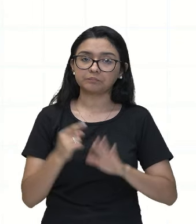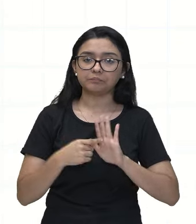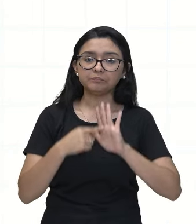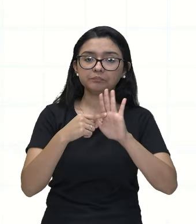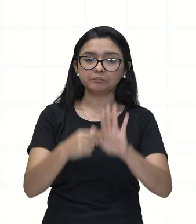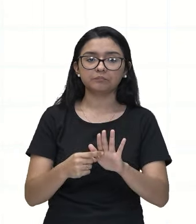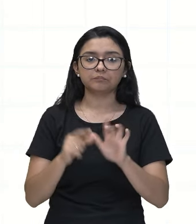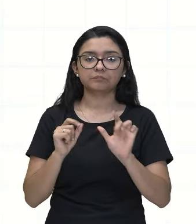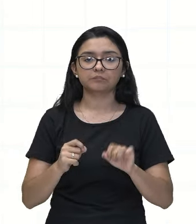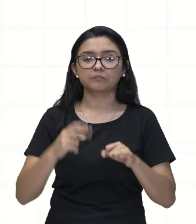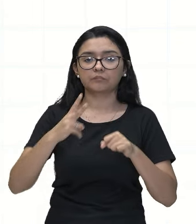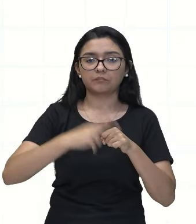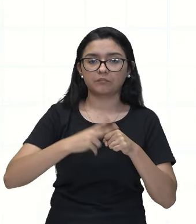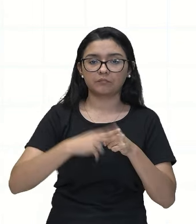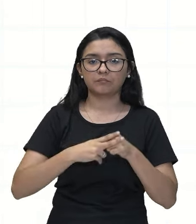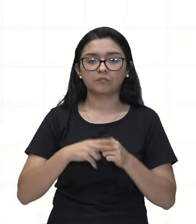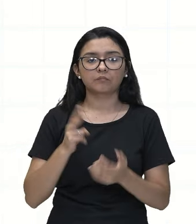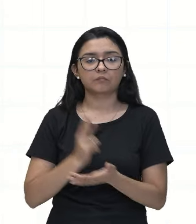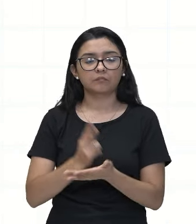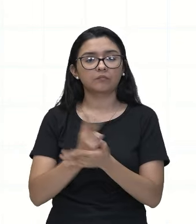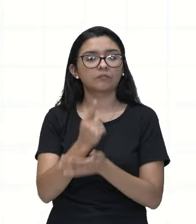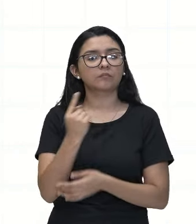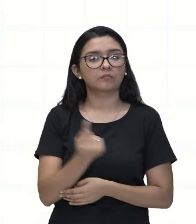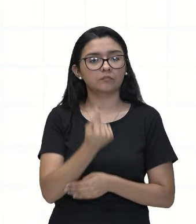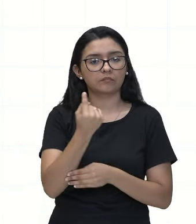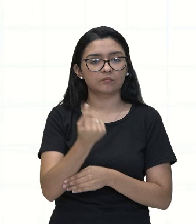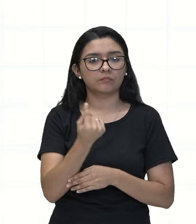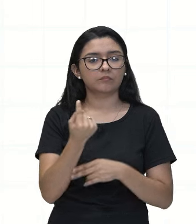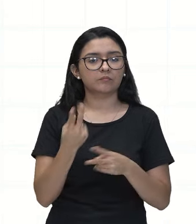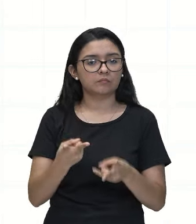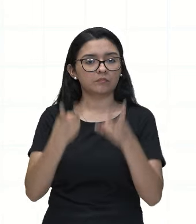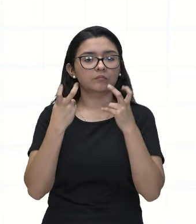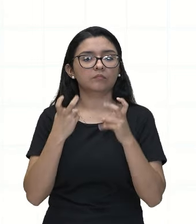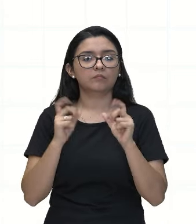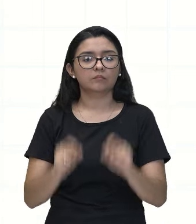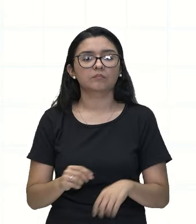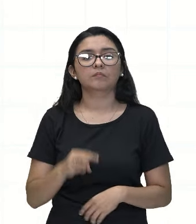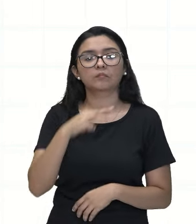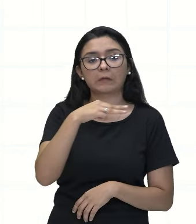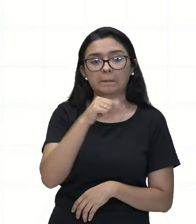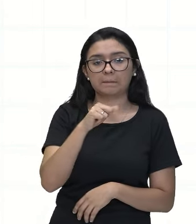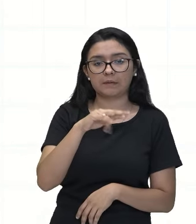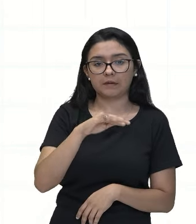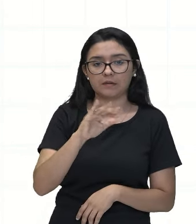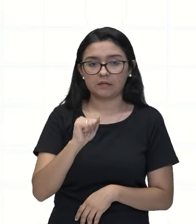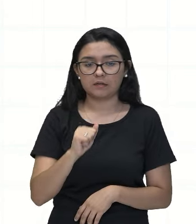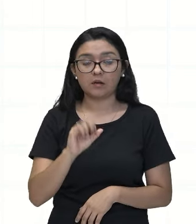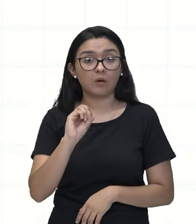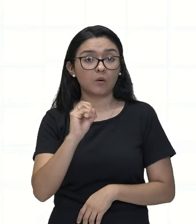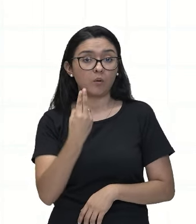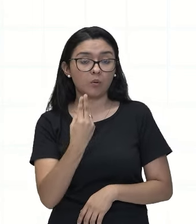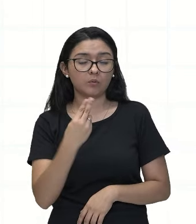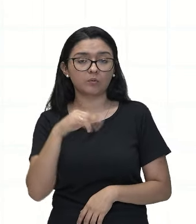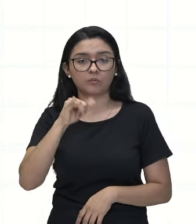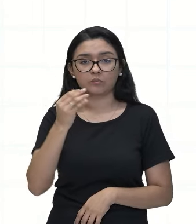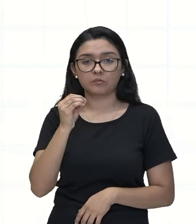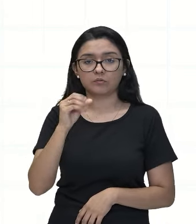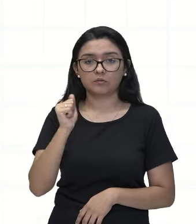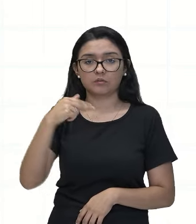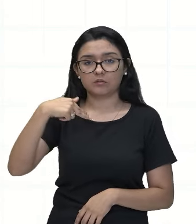verbo fica no singular aqui o verbo no singular Ó Maria ou Joana será representad então a ideia